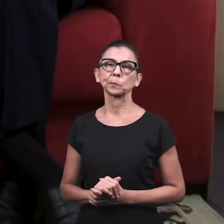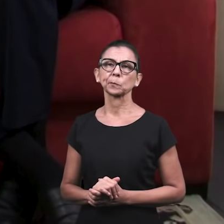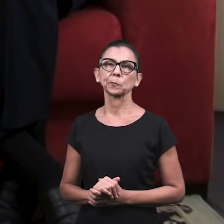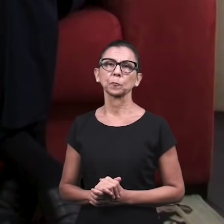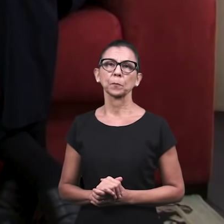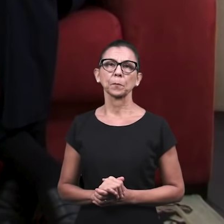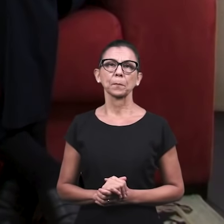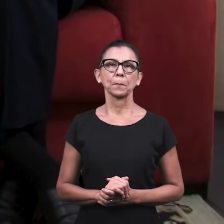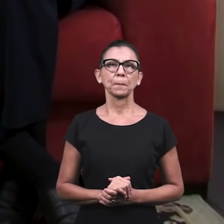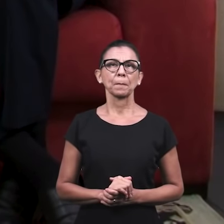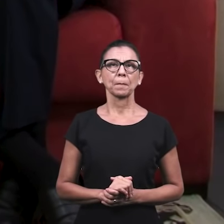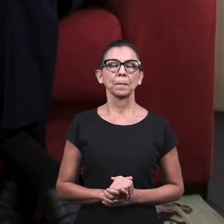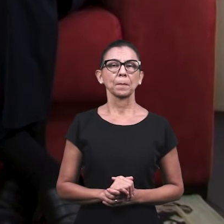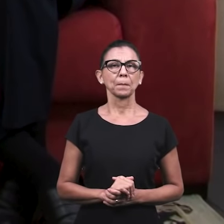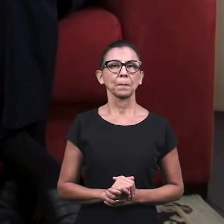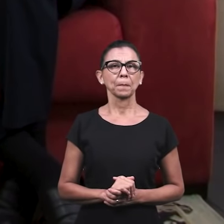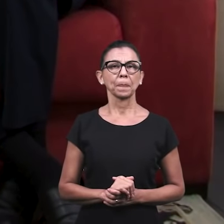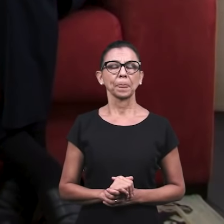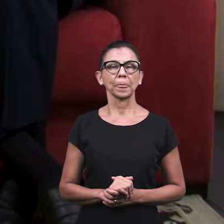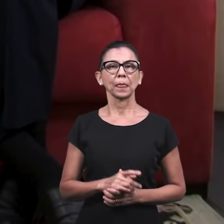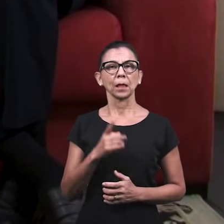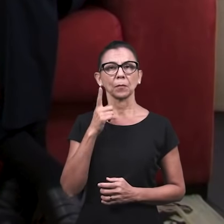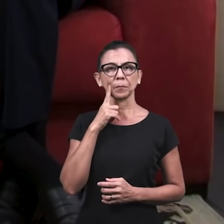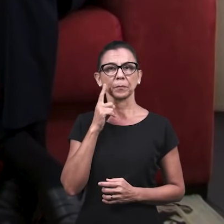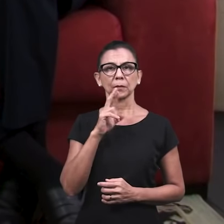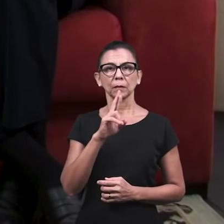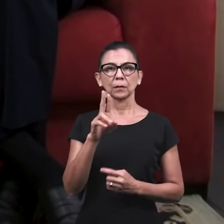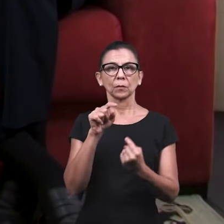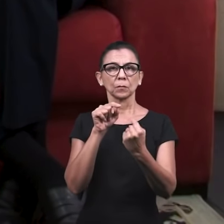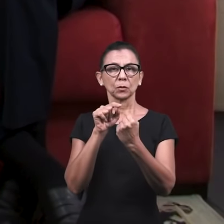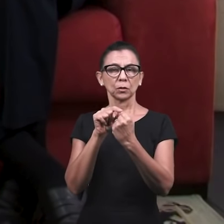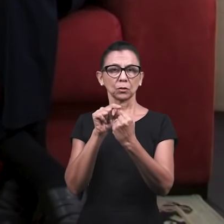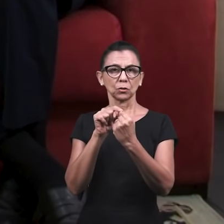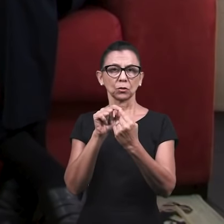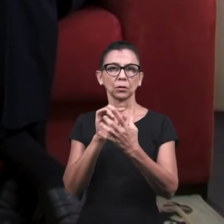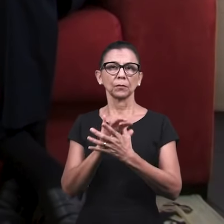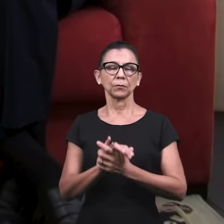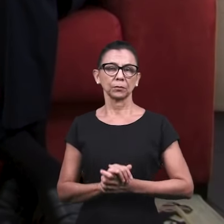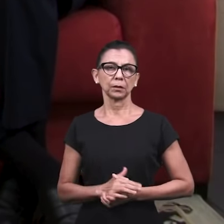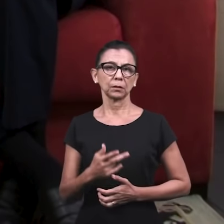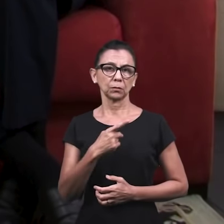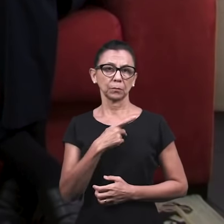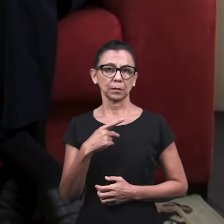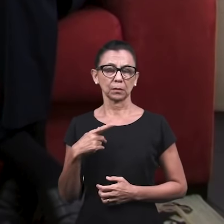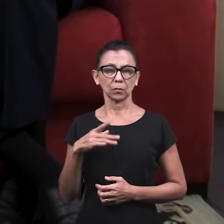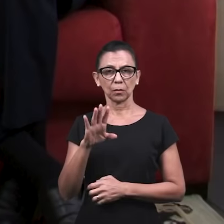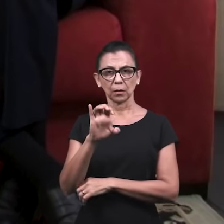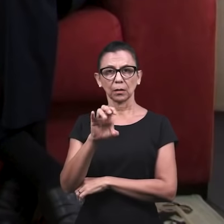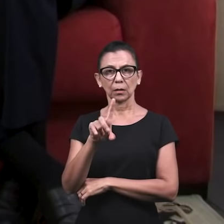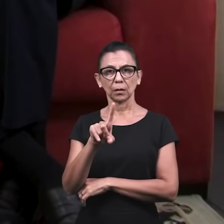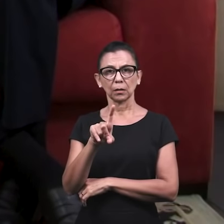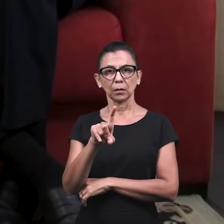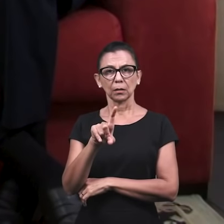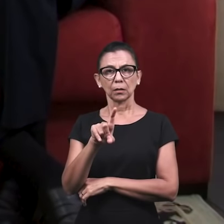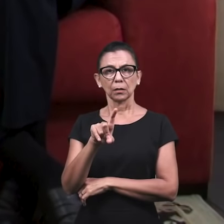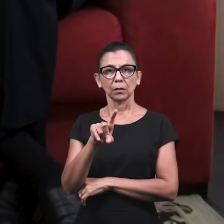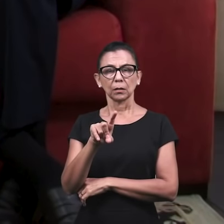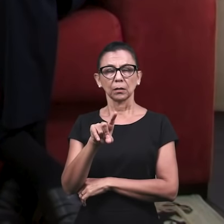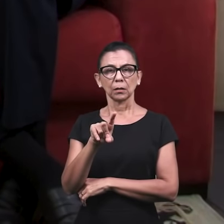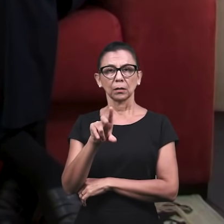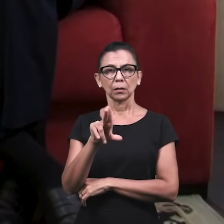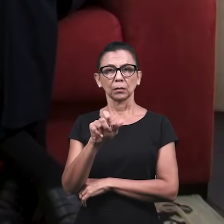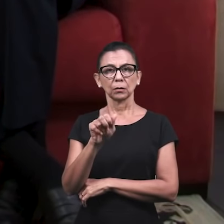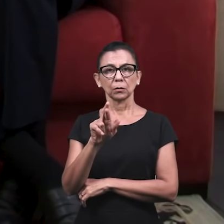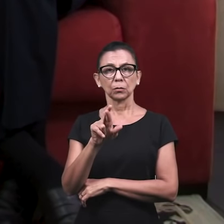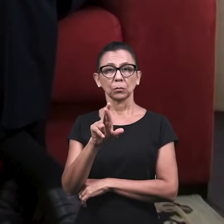bem, queridos. Retornamos então. Tivemos a resposta objetiva do nosso sempre participativo pastor Eduardo. Tivemos a pergunta